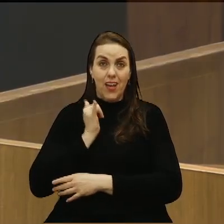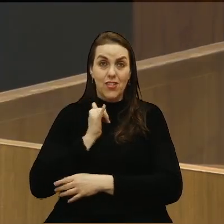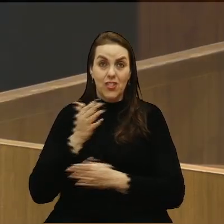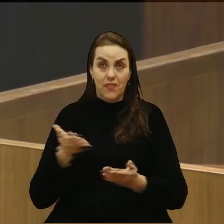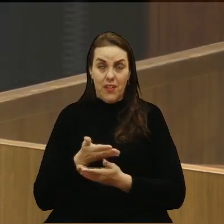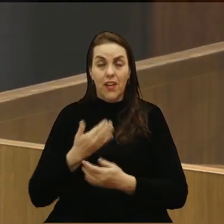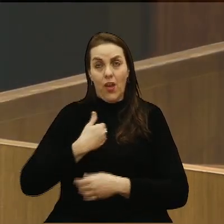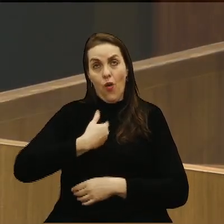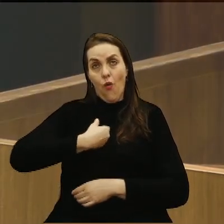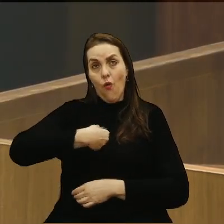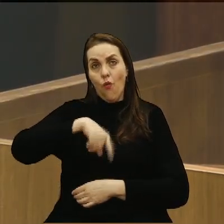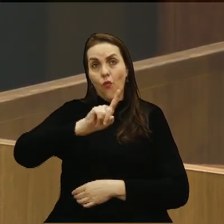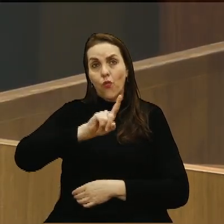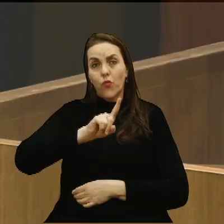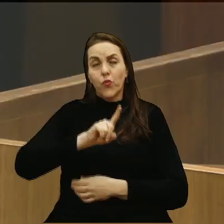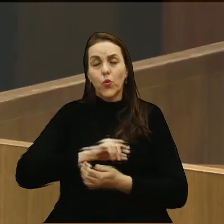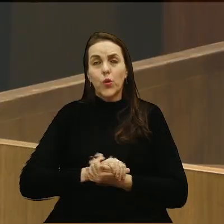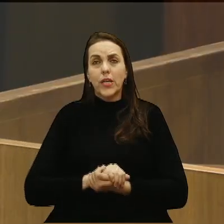fui numa